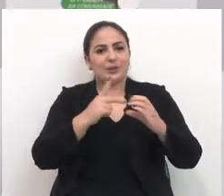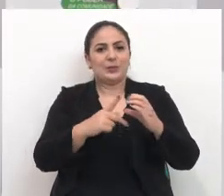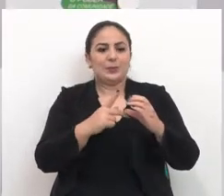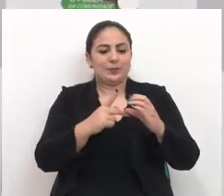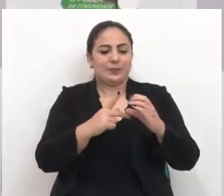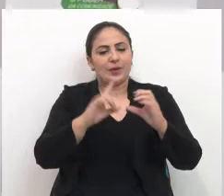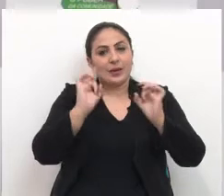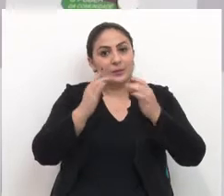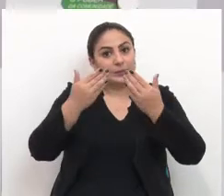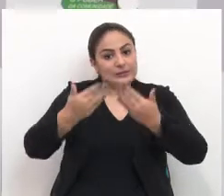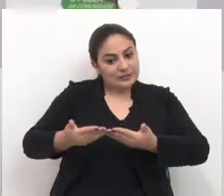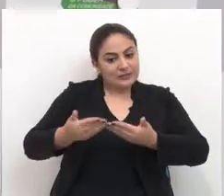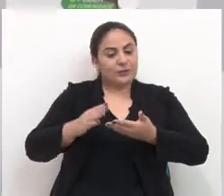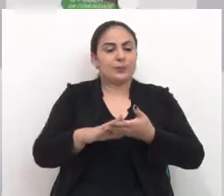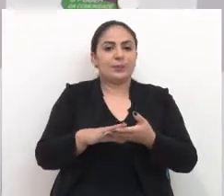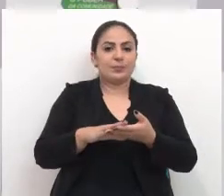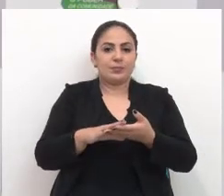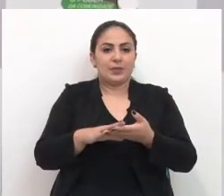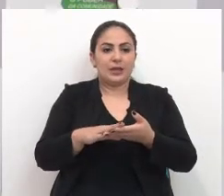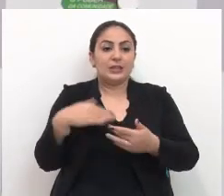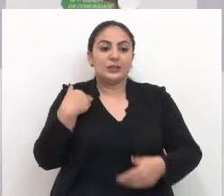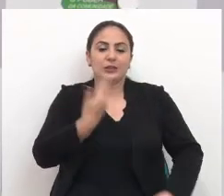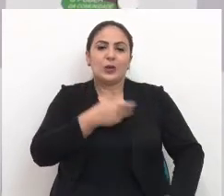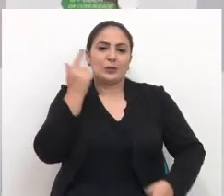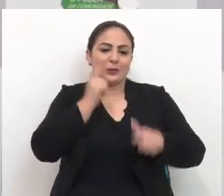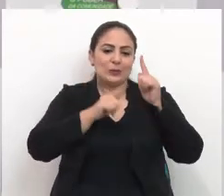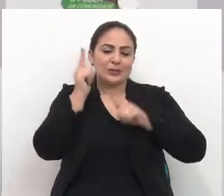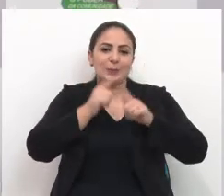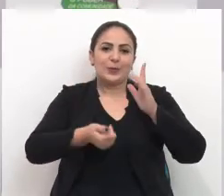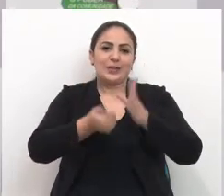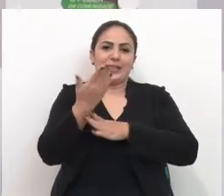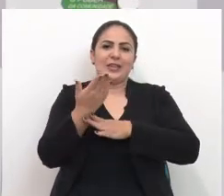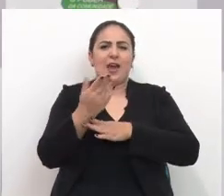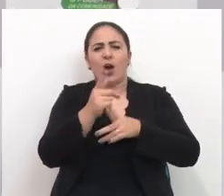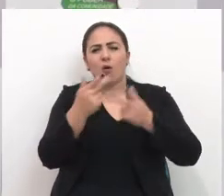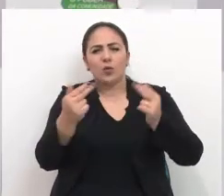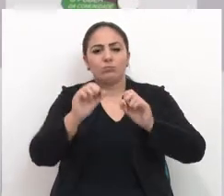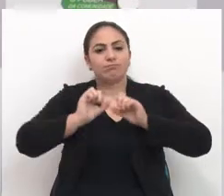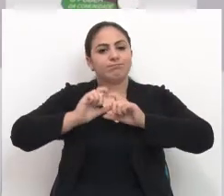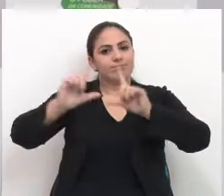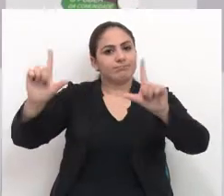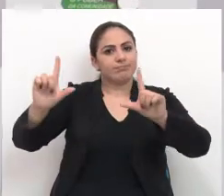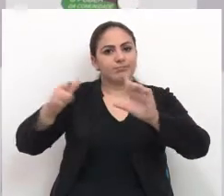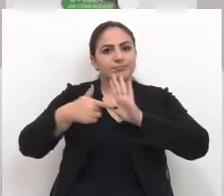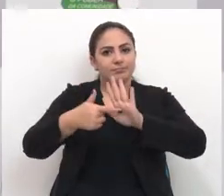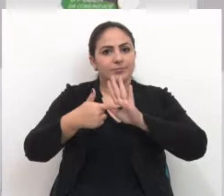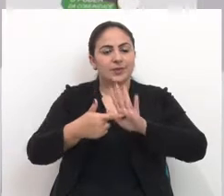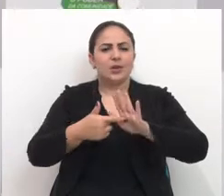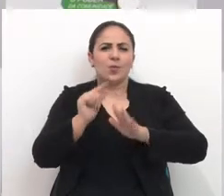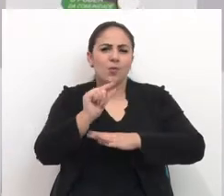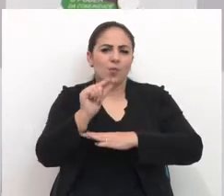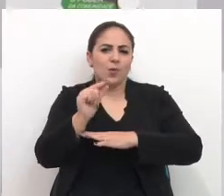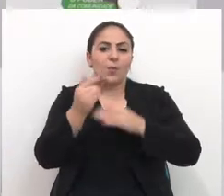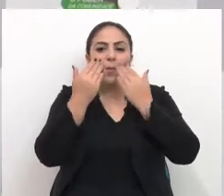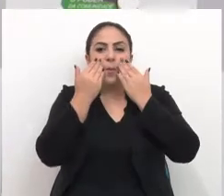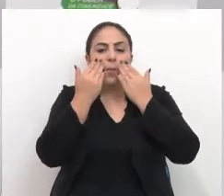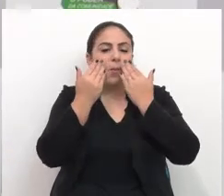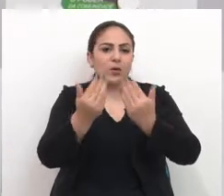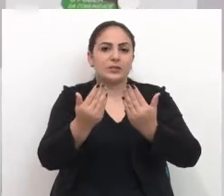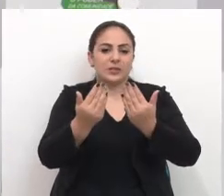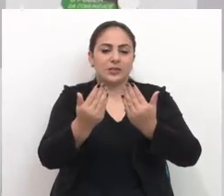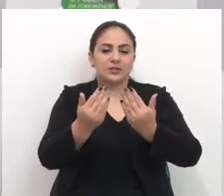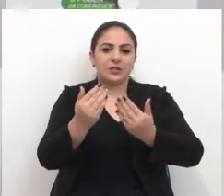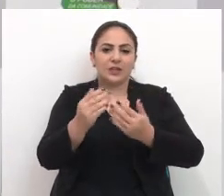Municipal, em específico, né, nós conseguimos elaborar então alguns painéis,